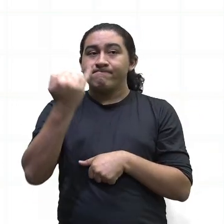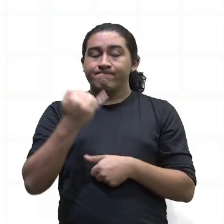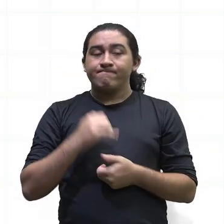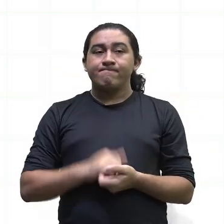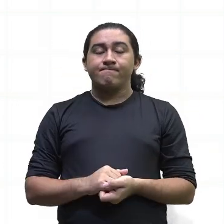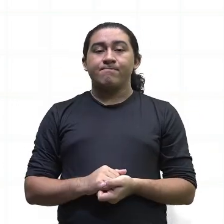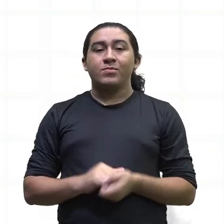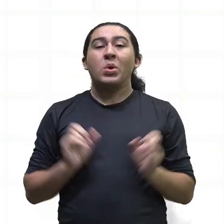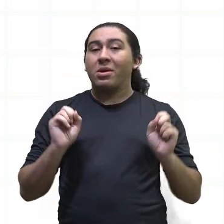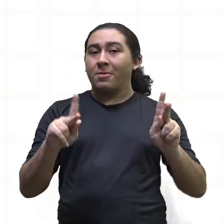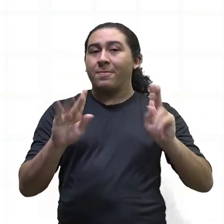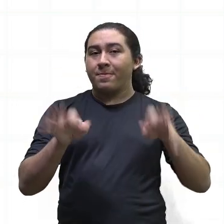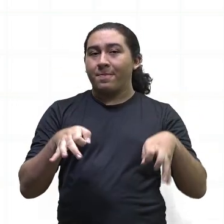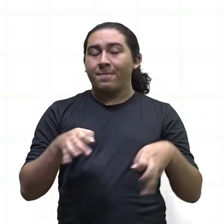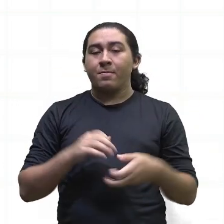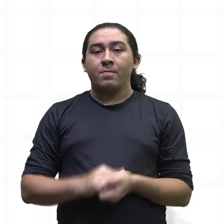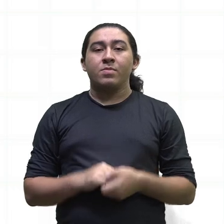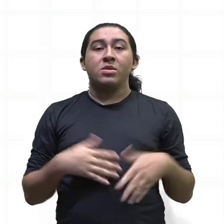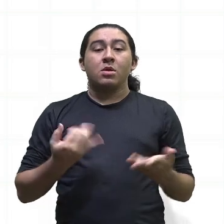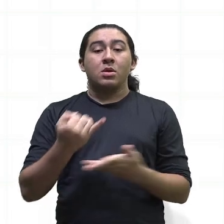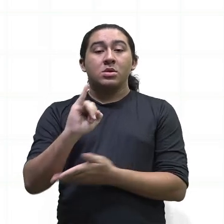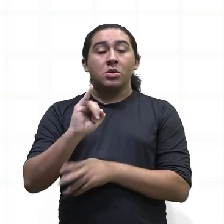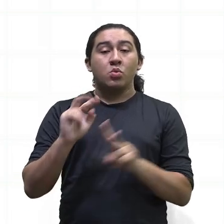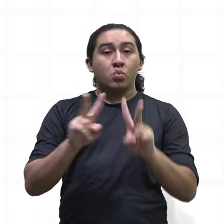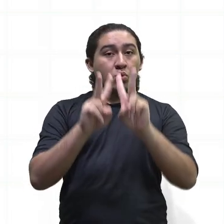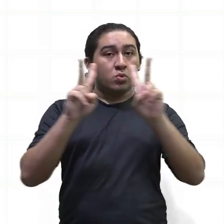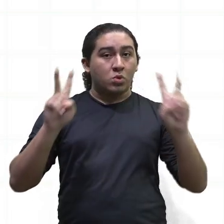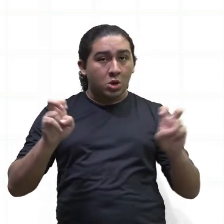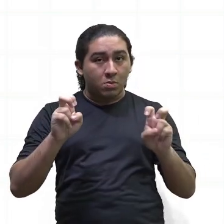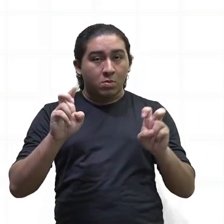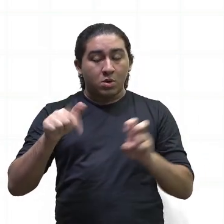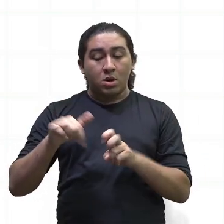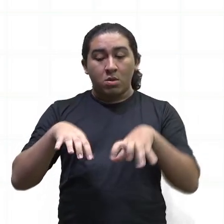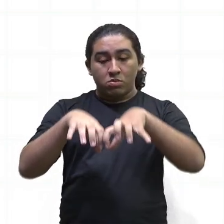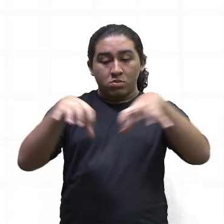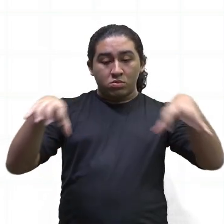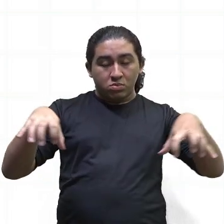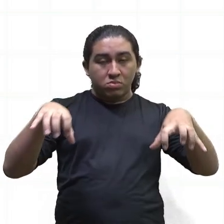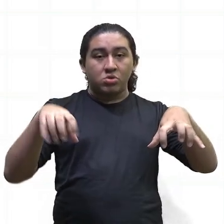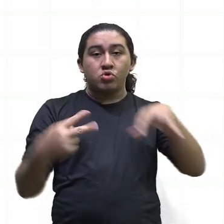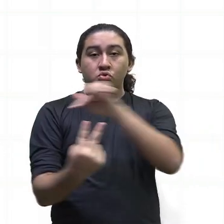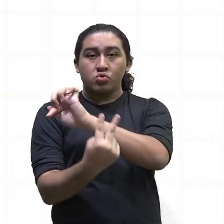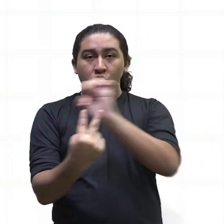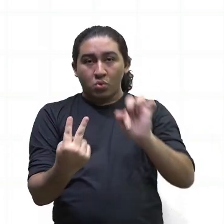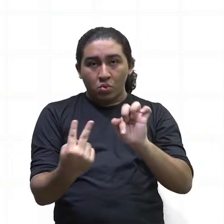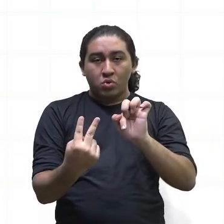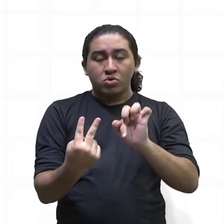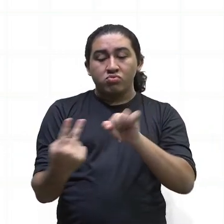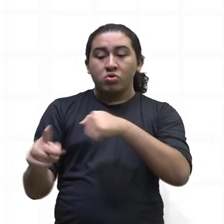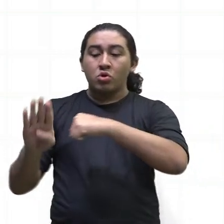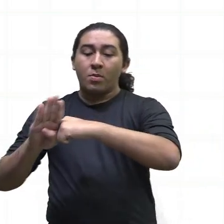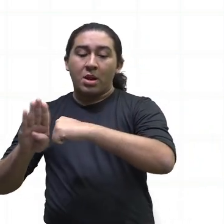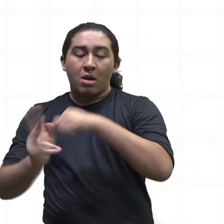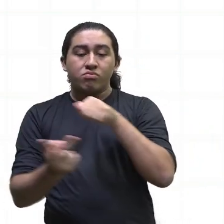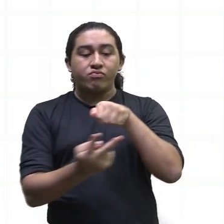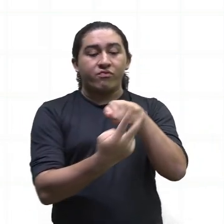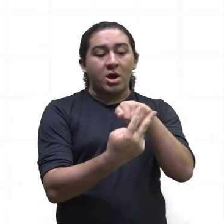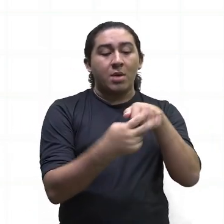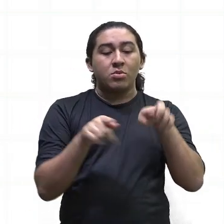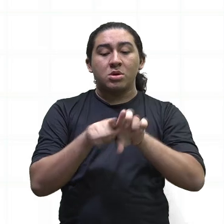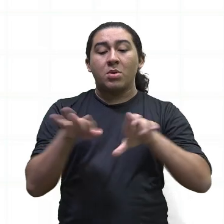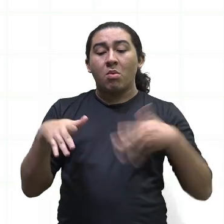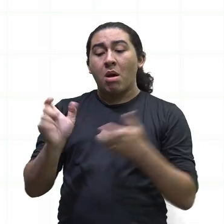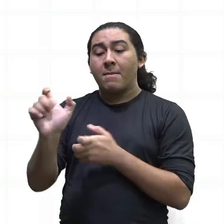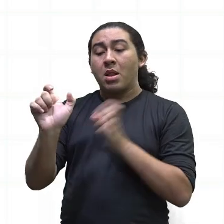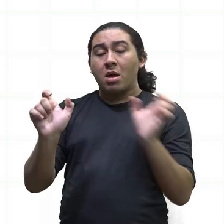importante. Ok, gente? Então, se eu estou falando aqui de sintagma nominal, sintagma verbal, núcleo do meu sintagma